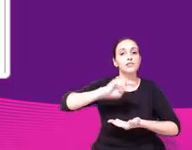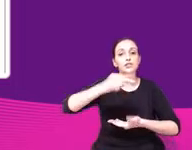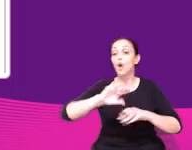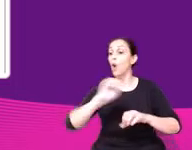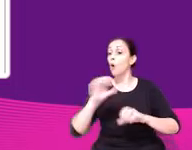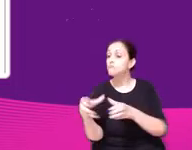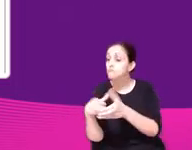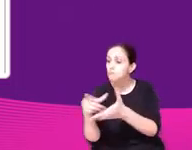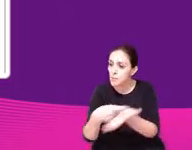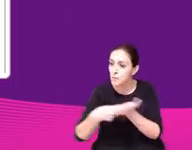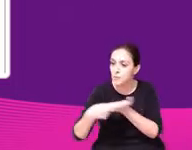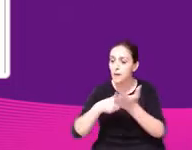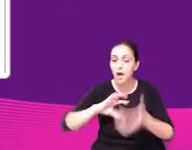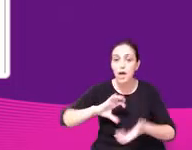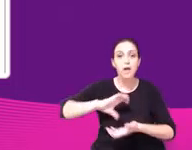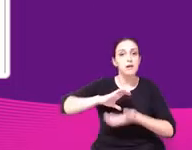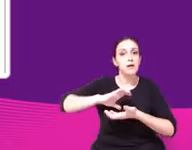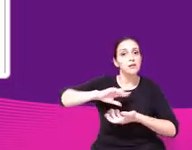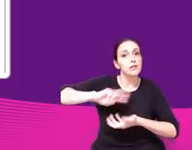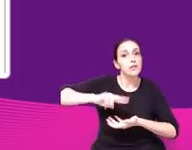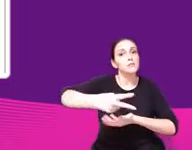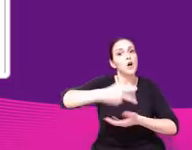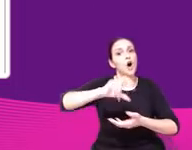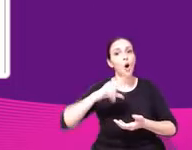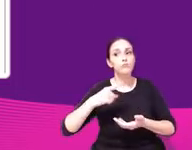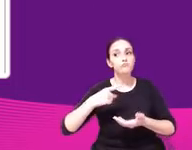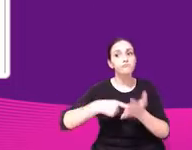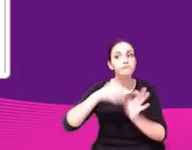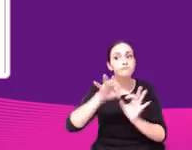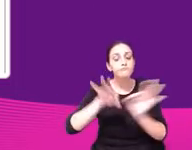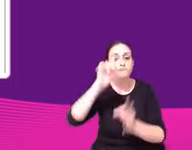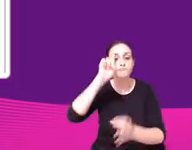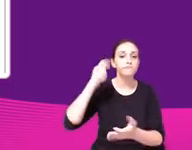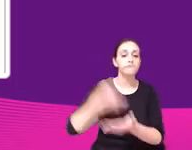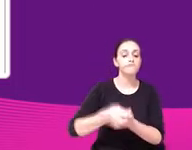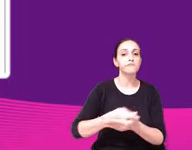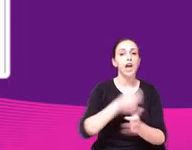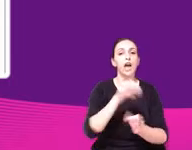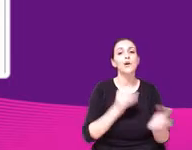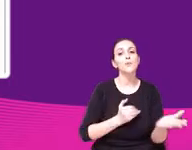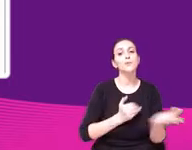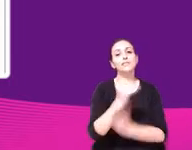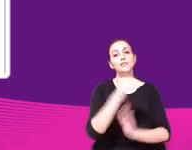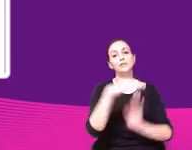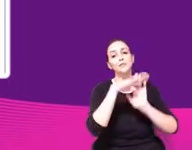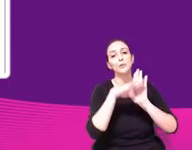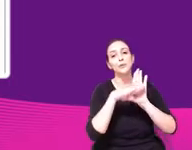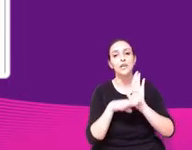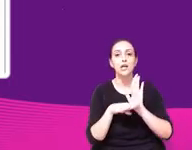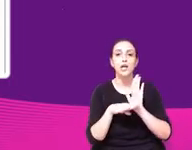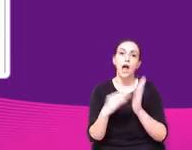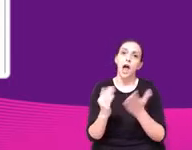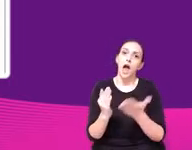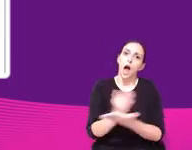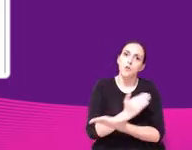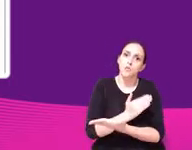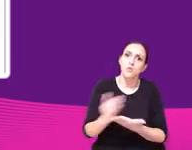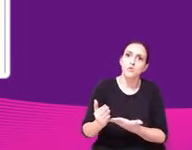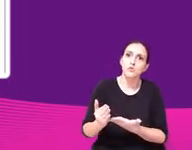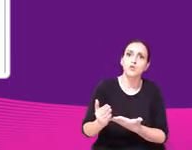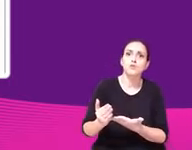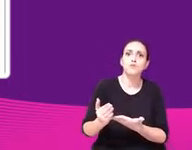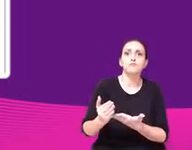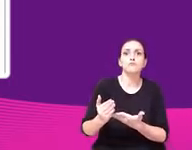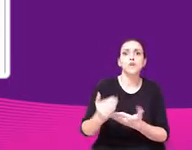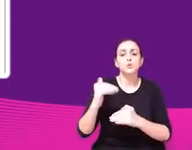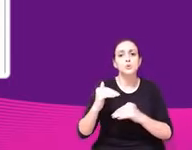transplante, um programa de transplante, e iniciavam esse programa. Normalmente, alguns tinham formação no exterior, outros realizavam